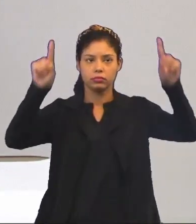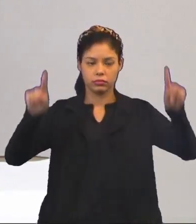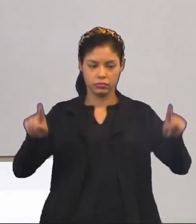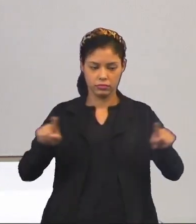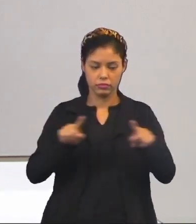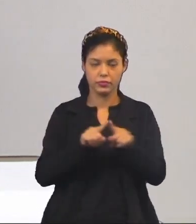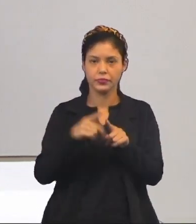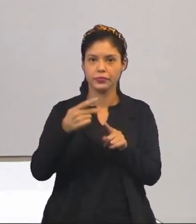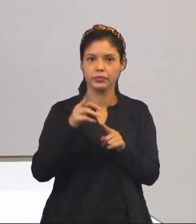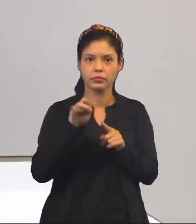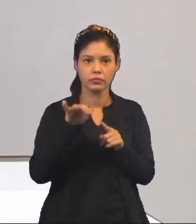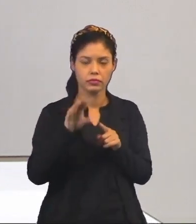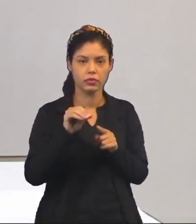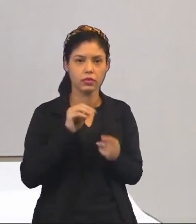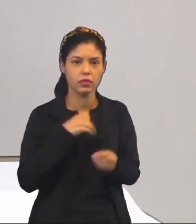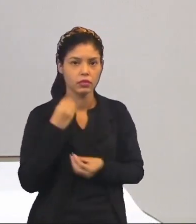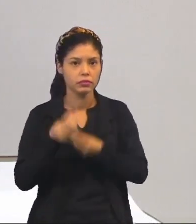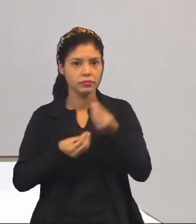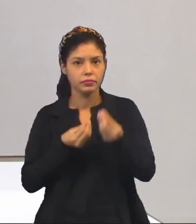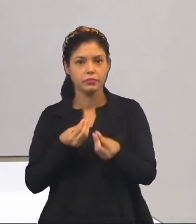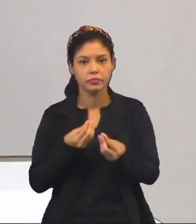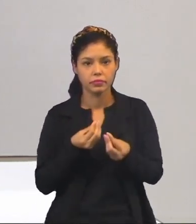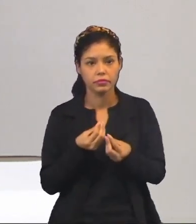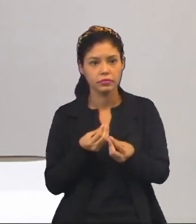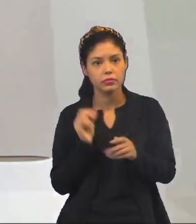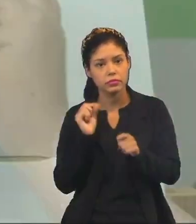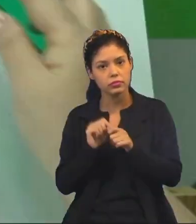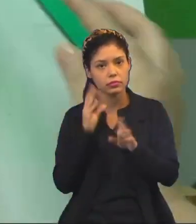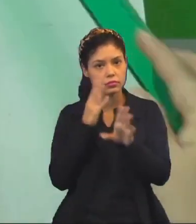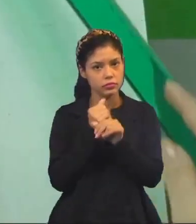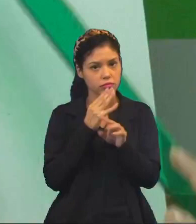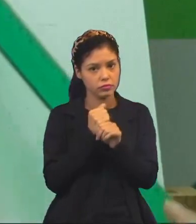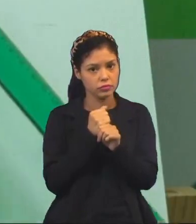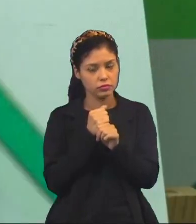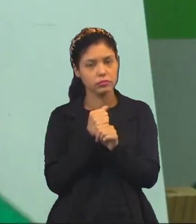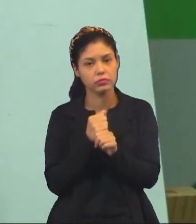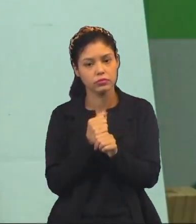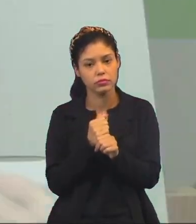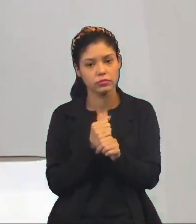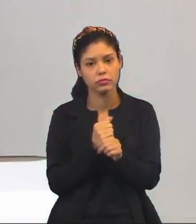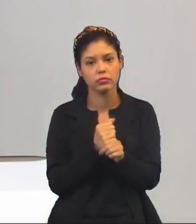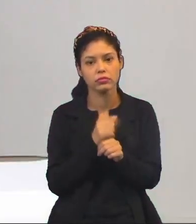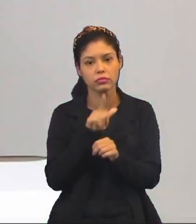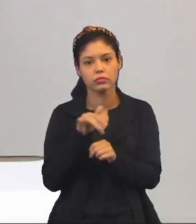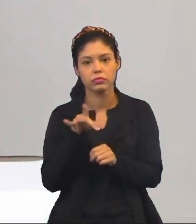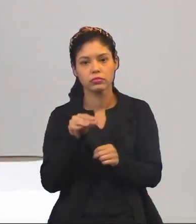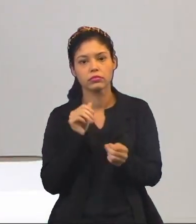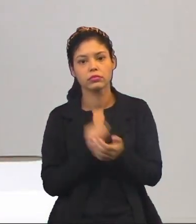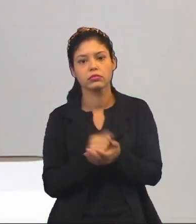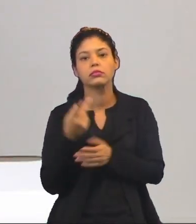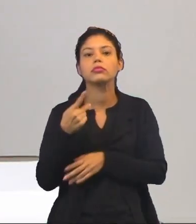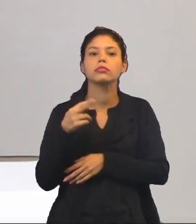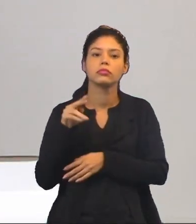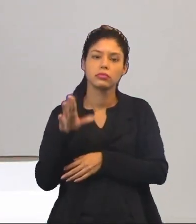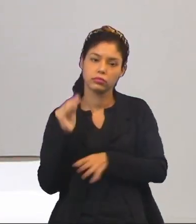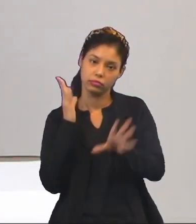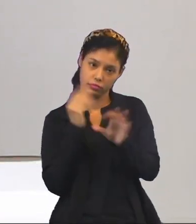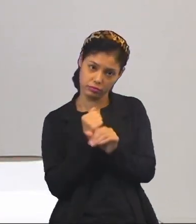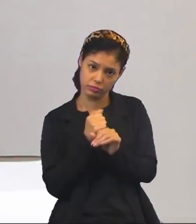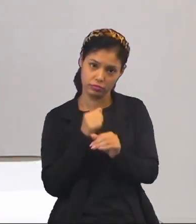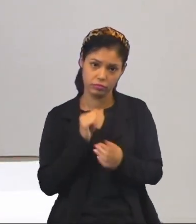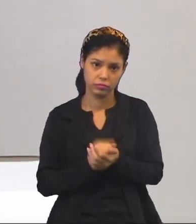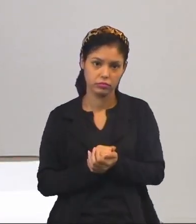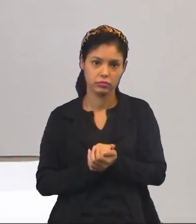contorno. Como que eu posso calcular o perímetro? Fazendo a soma dos lados. Veja bem, perímetro,